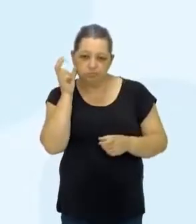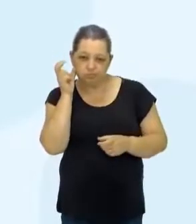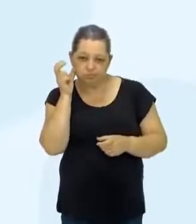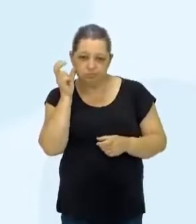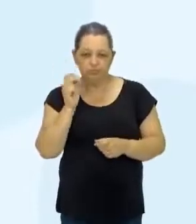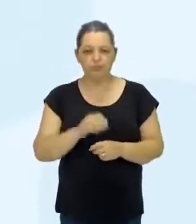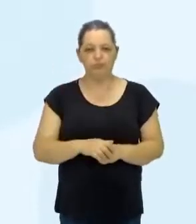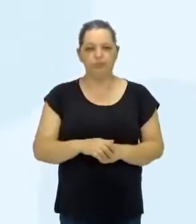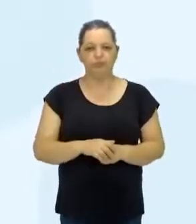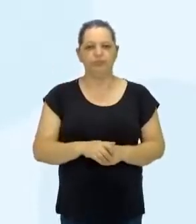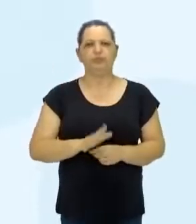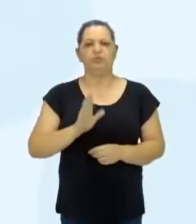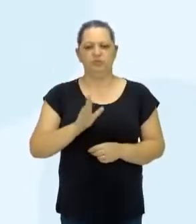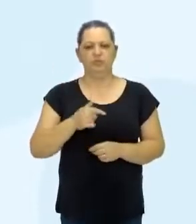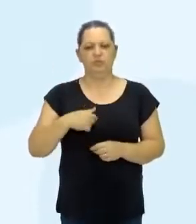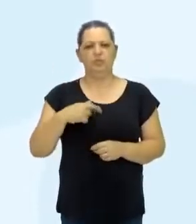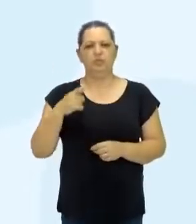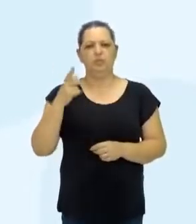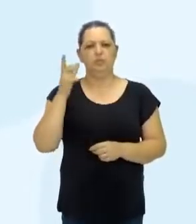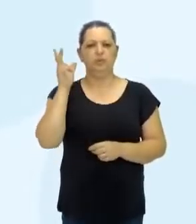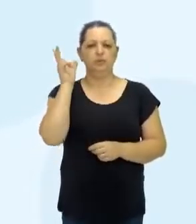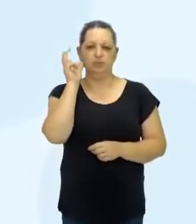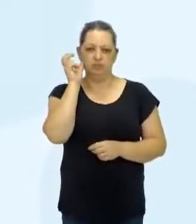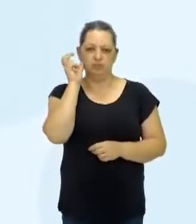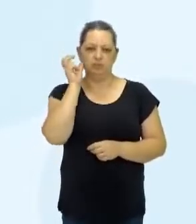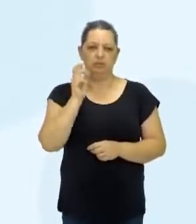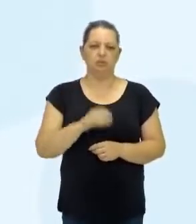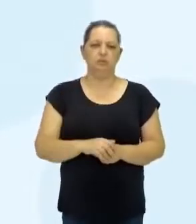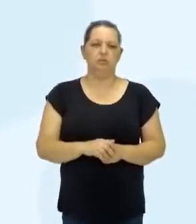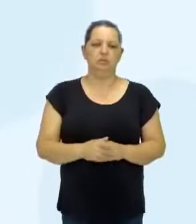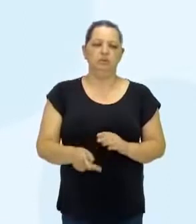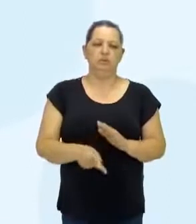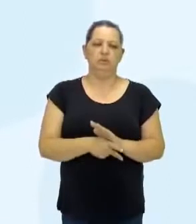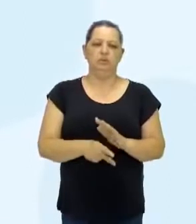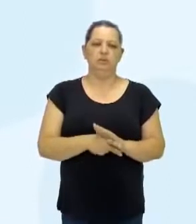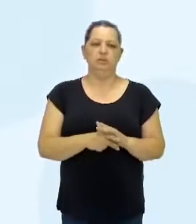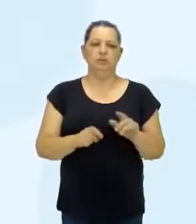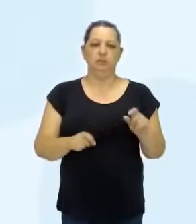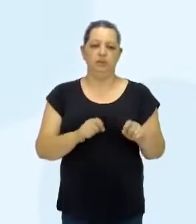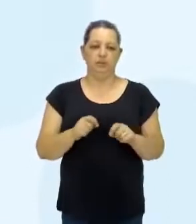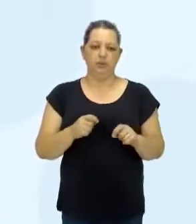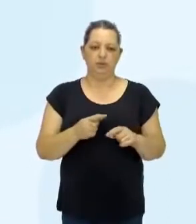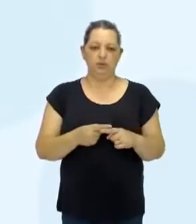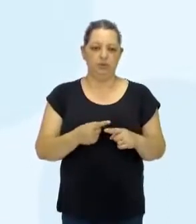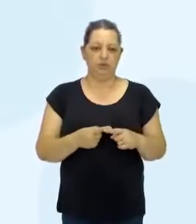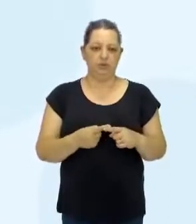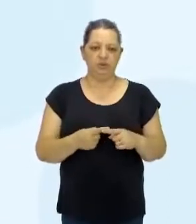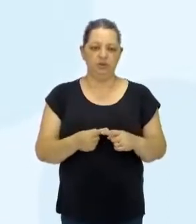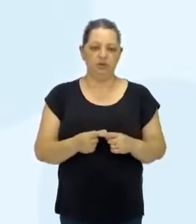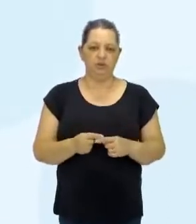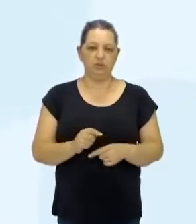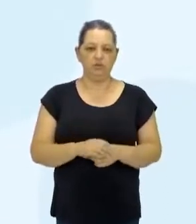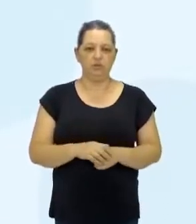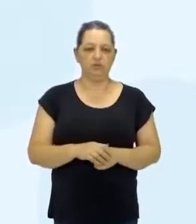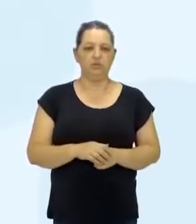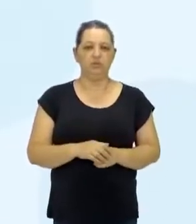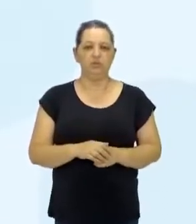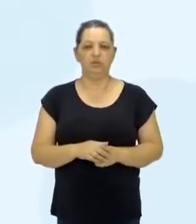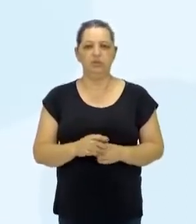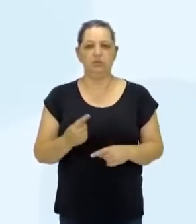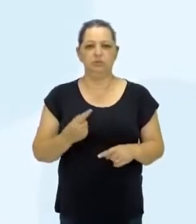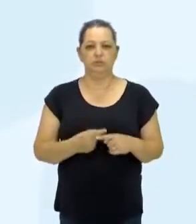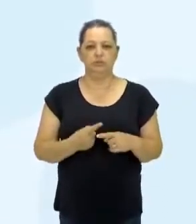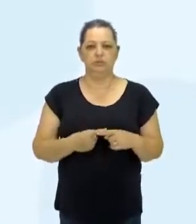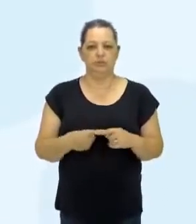Só. Já falamos do espectro, né, do som, né, o espectro audível do som. Por que audível? Porque o nosso, né, a